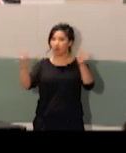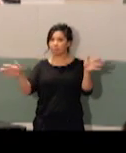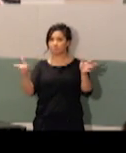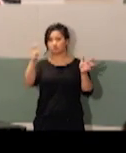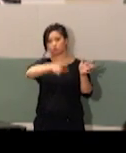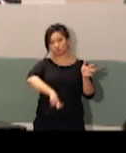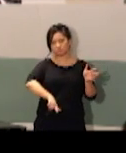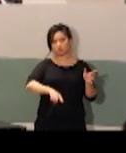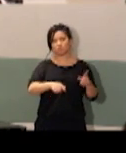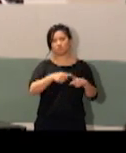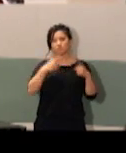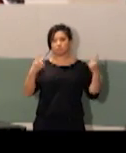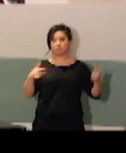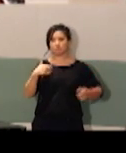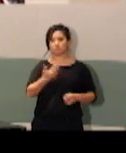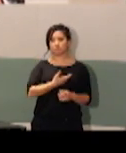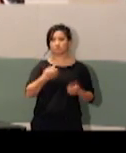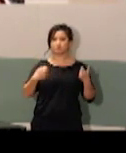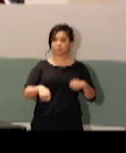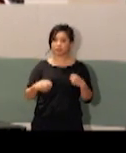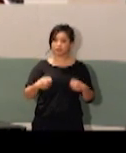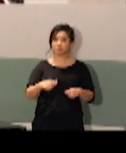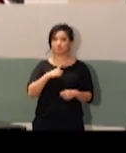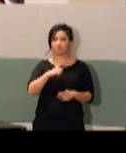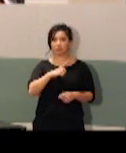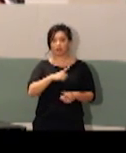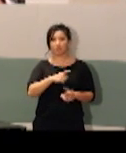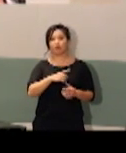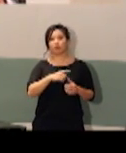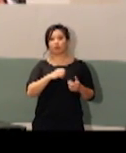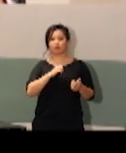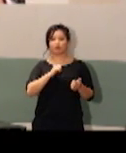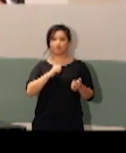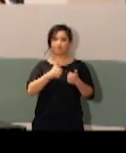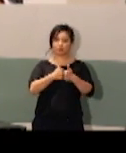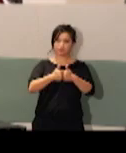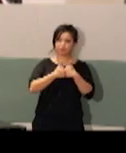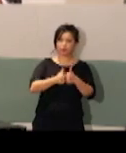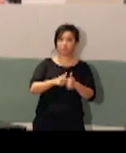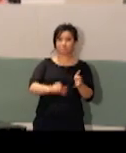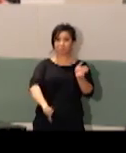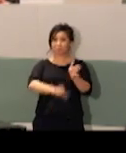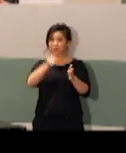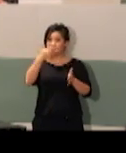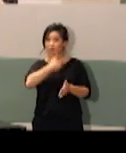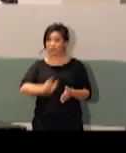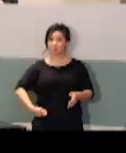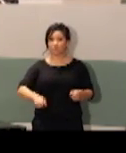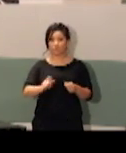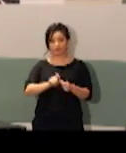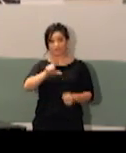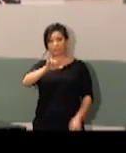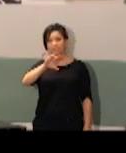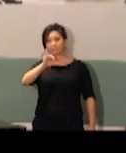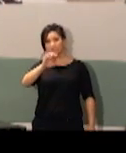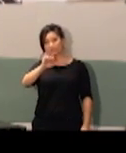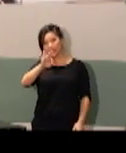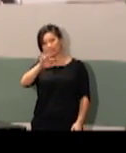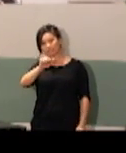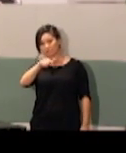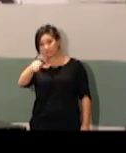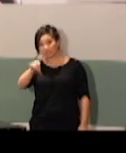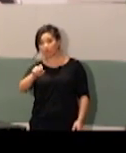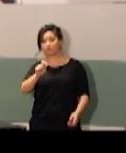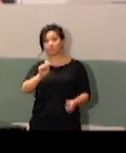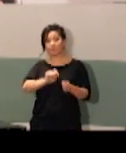isso, enfrentar o cartel do transporte, fazer uma licitação depois de 50 anos, que é o primeiro governador que teve coragem de fazer a licitação do transporte público e botar